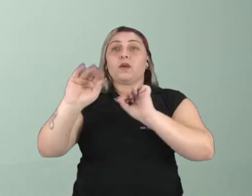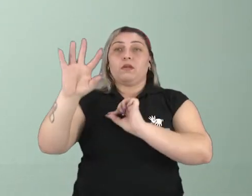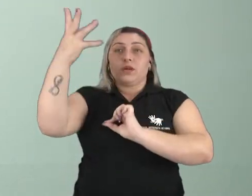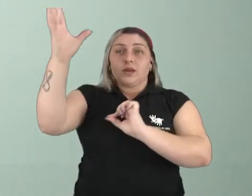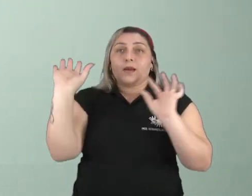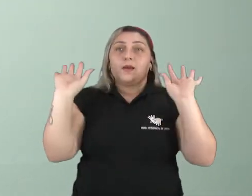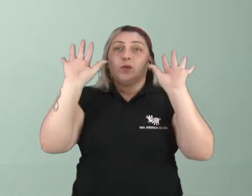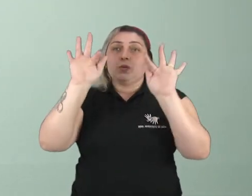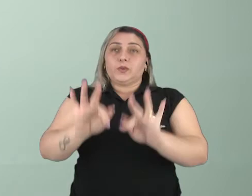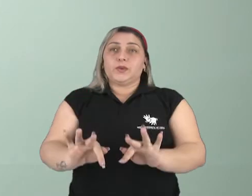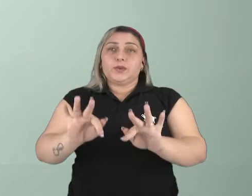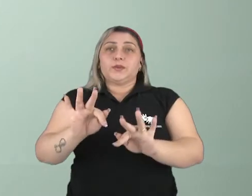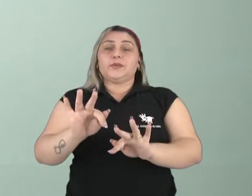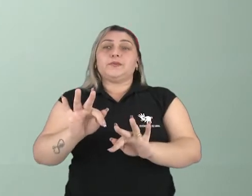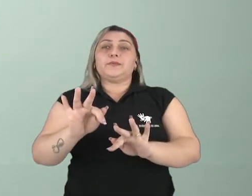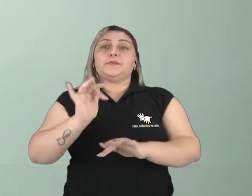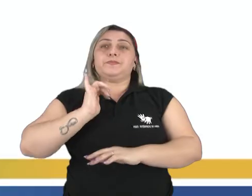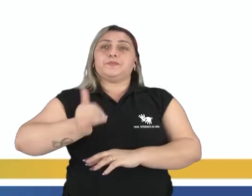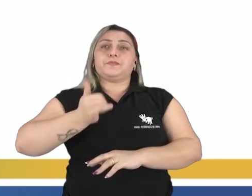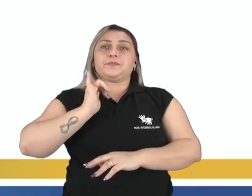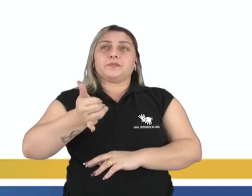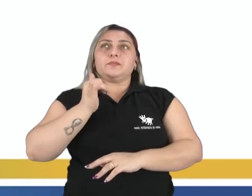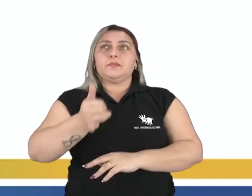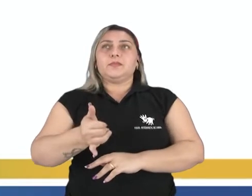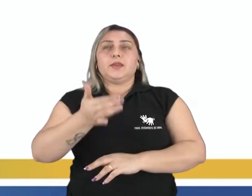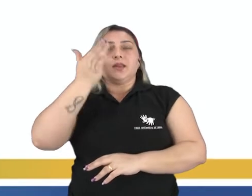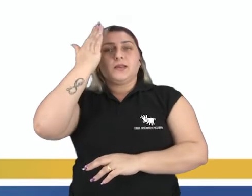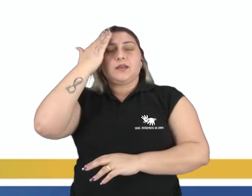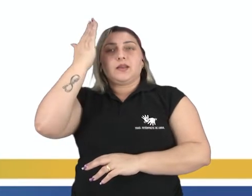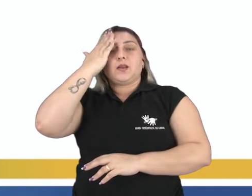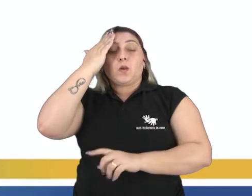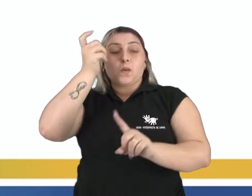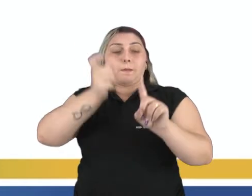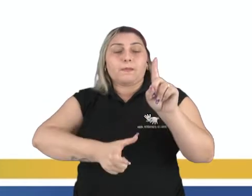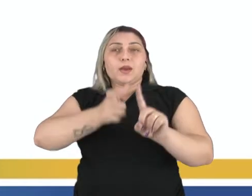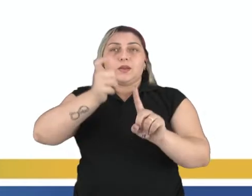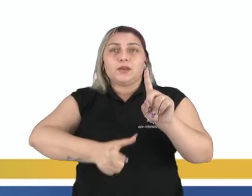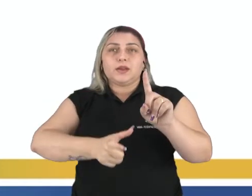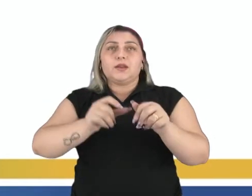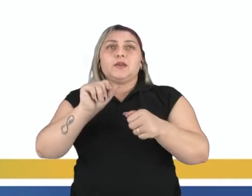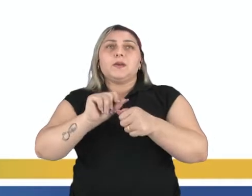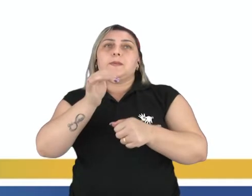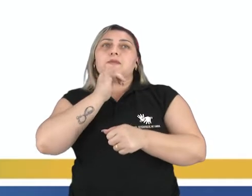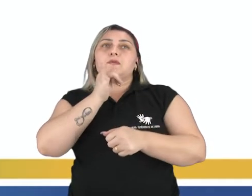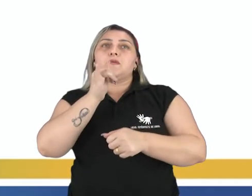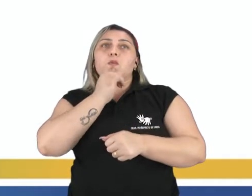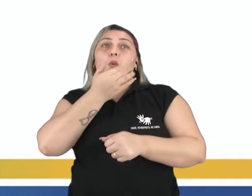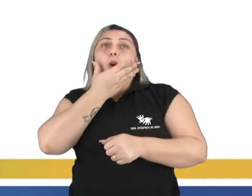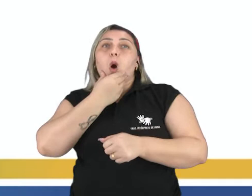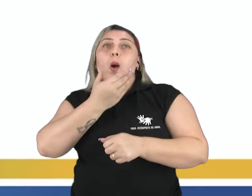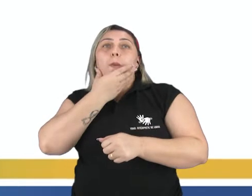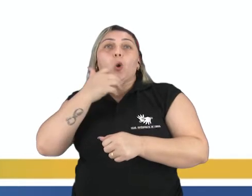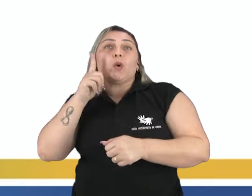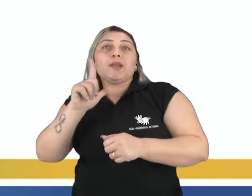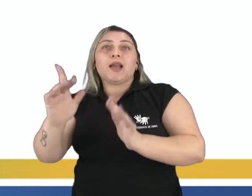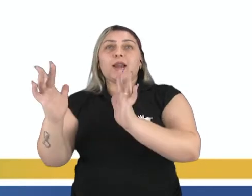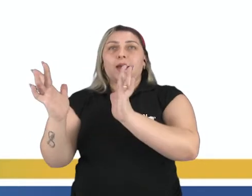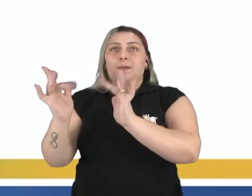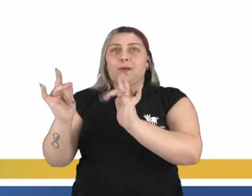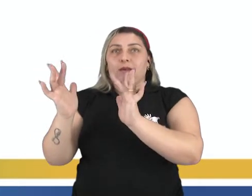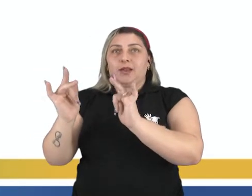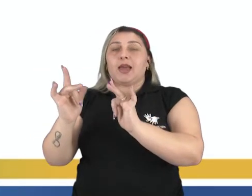deverá concluir a narrativa e dá um destino ali para os personagens que criou por exemplo o rapaz